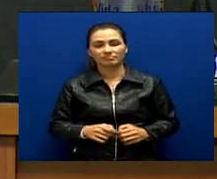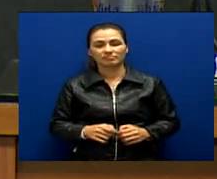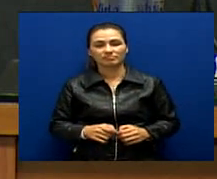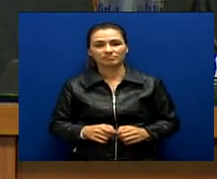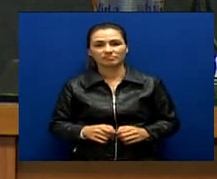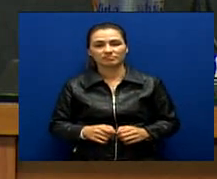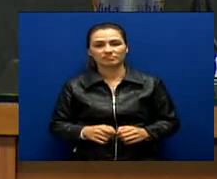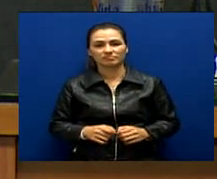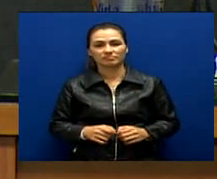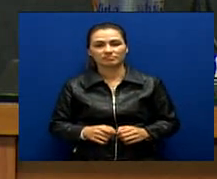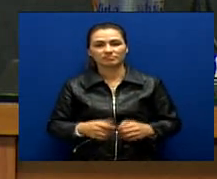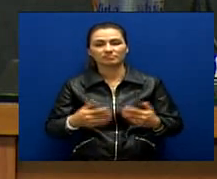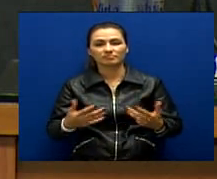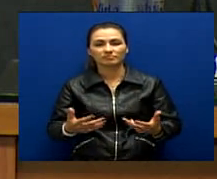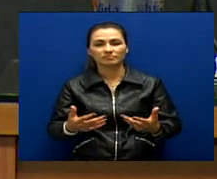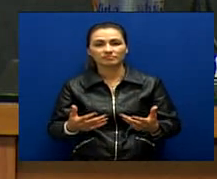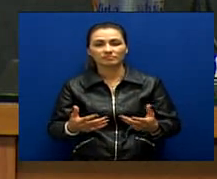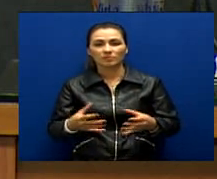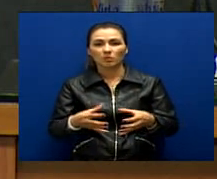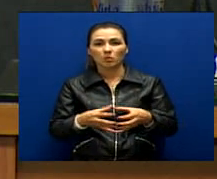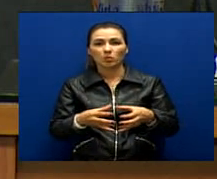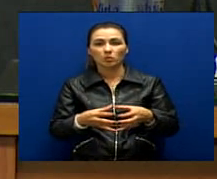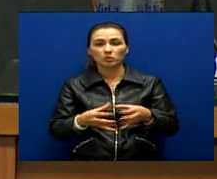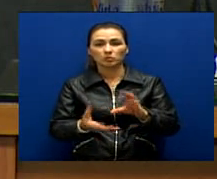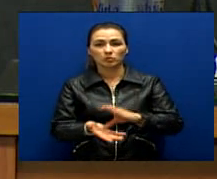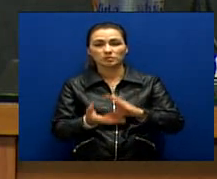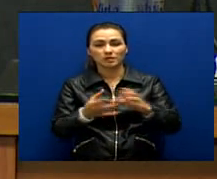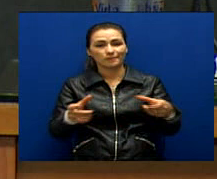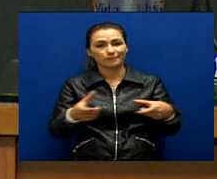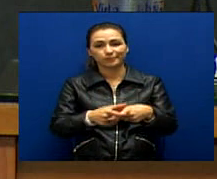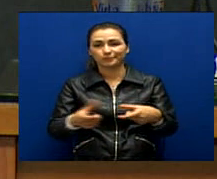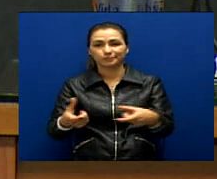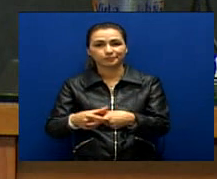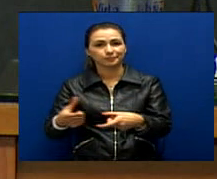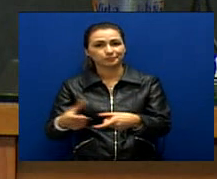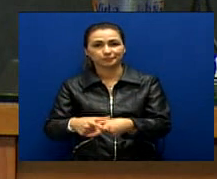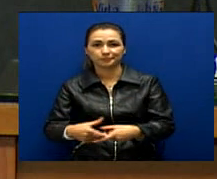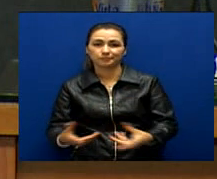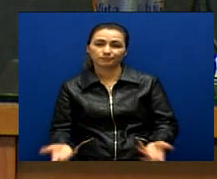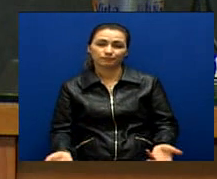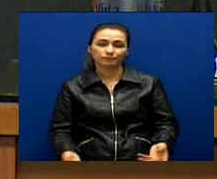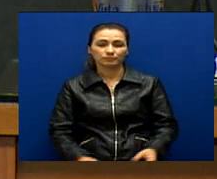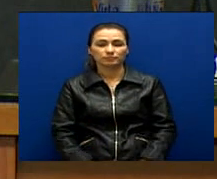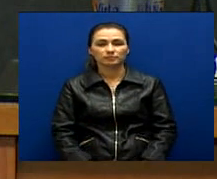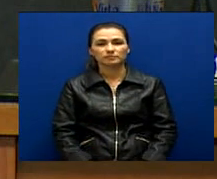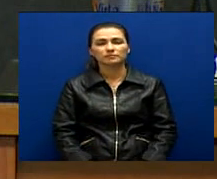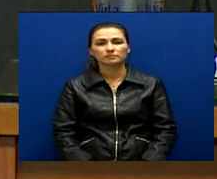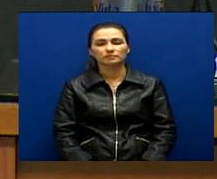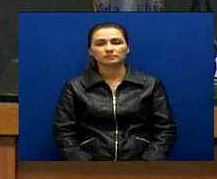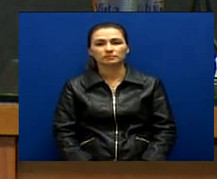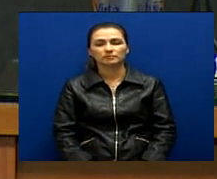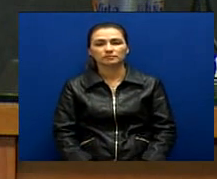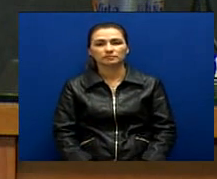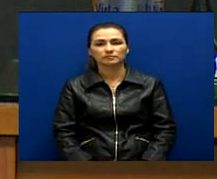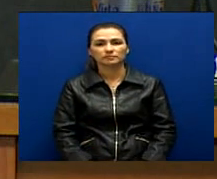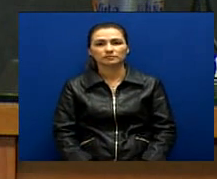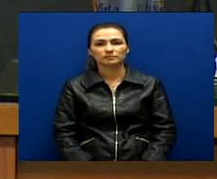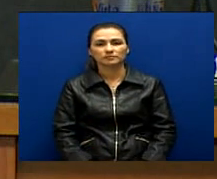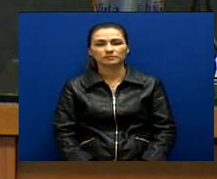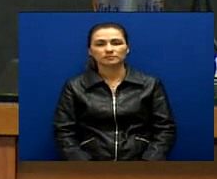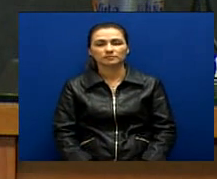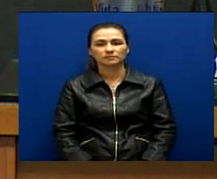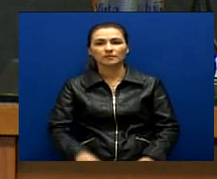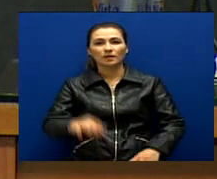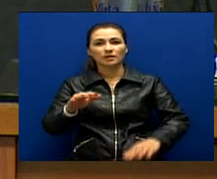é um motivo é exatamente também a última o primeiro é violência quando acontece a